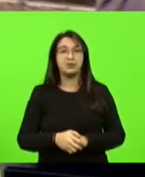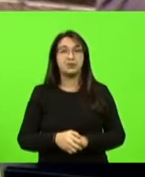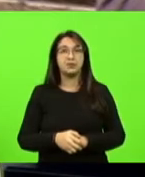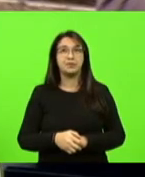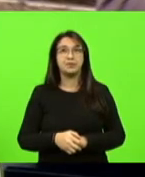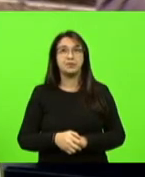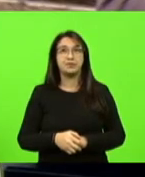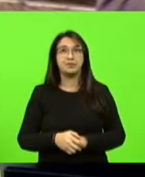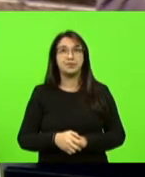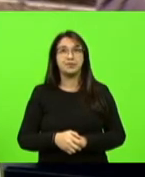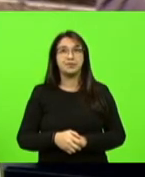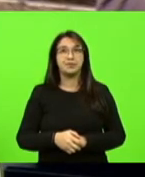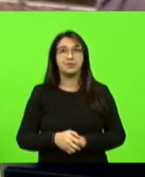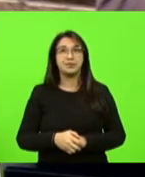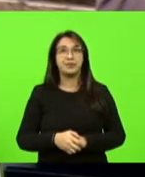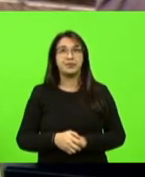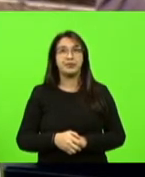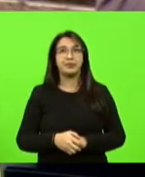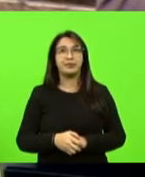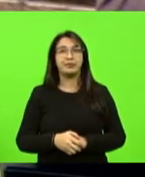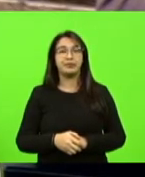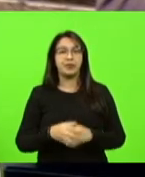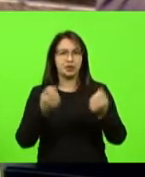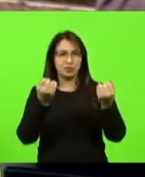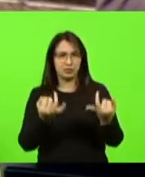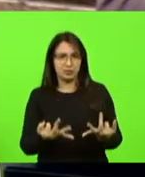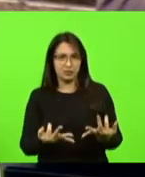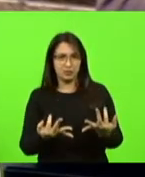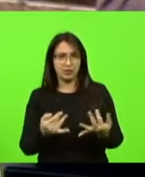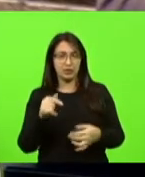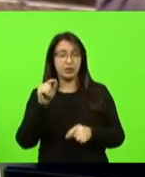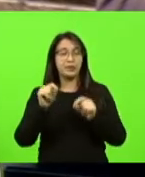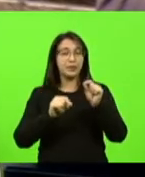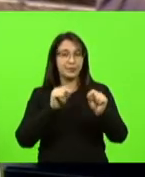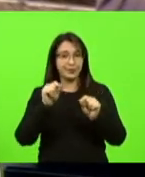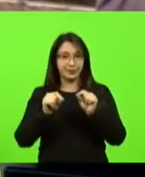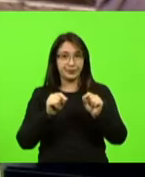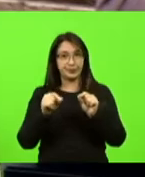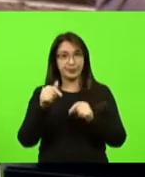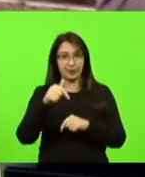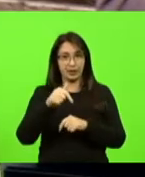específica. Não está se dizendo aqui, com essa